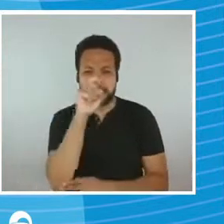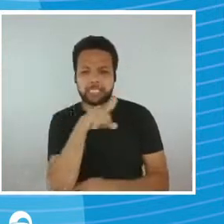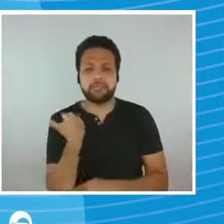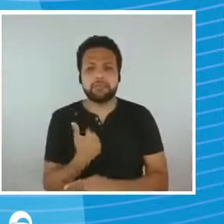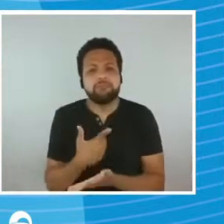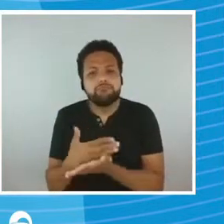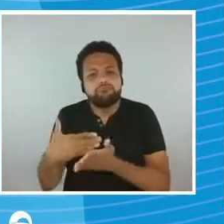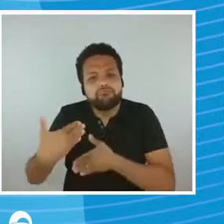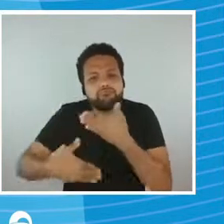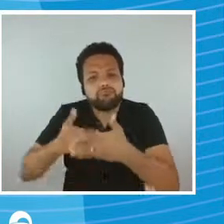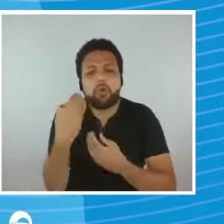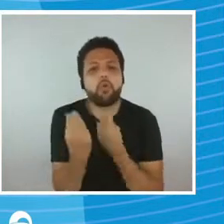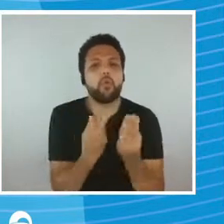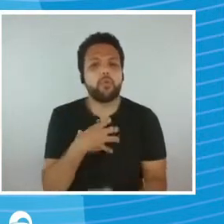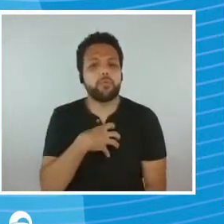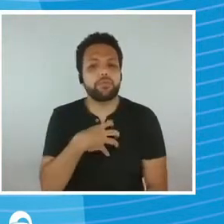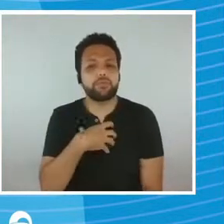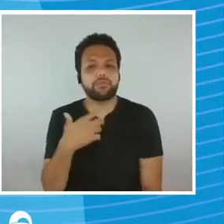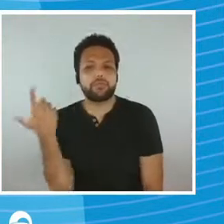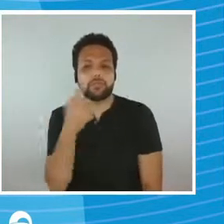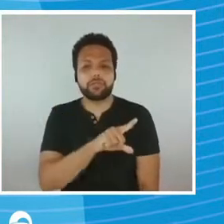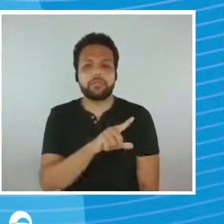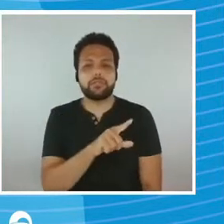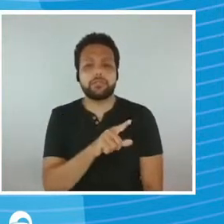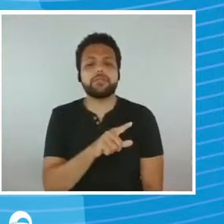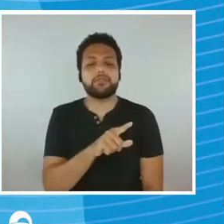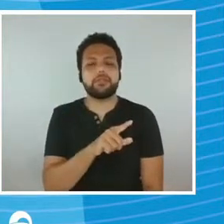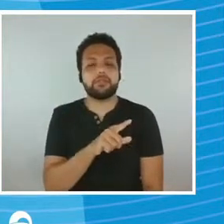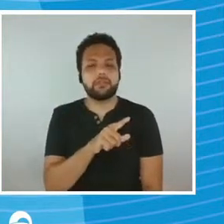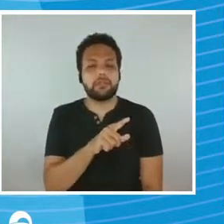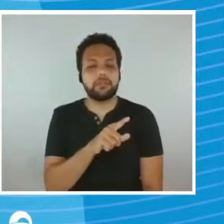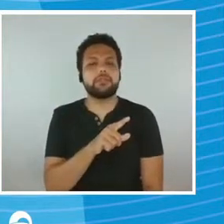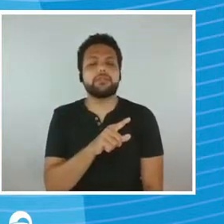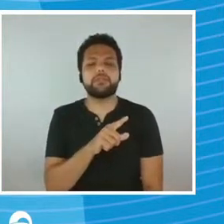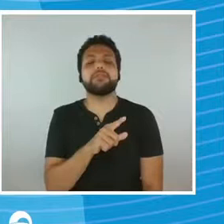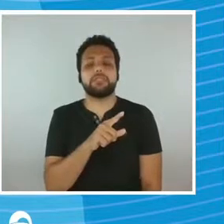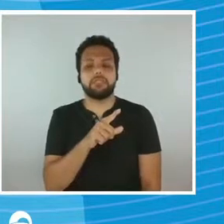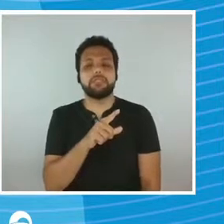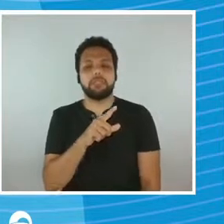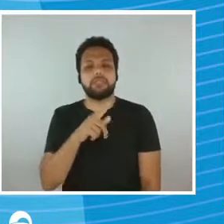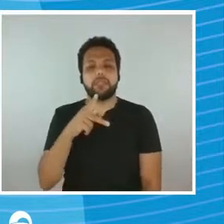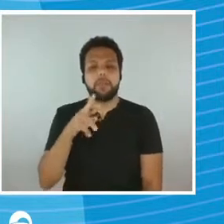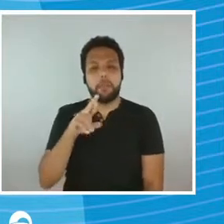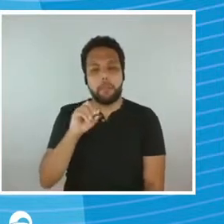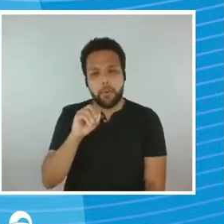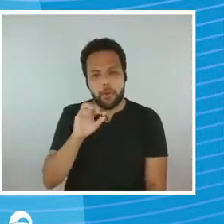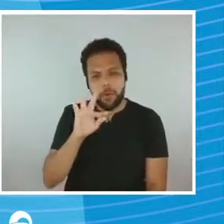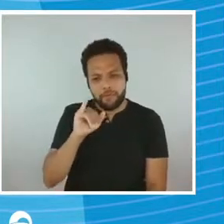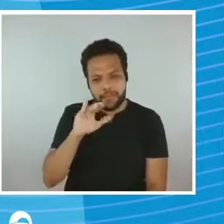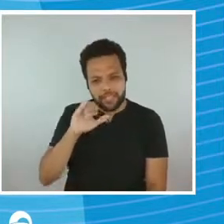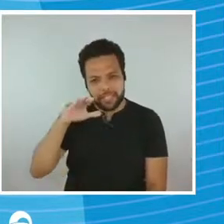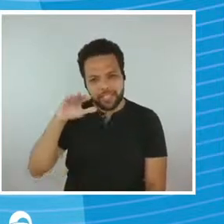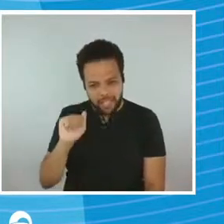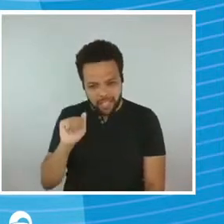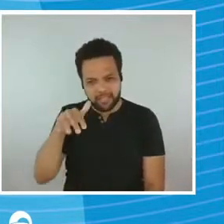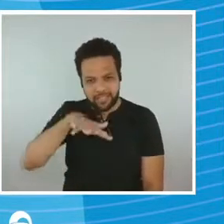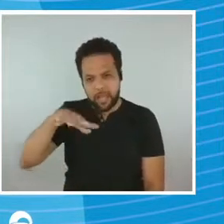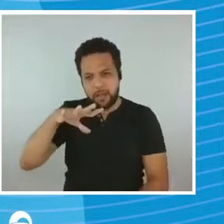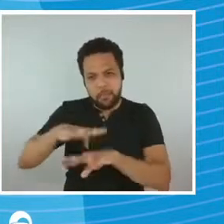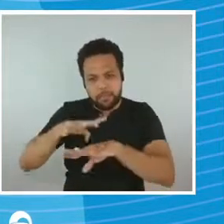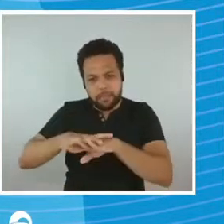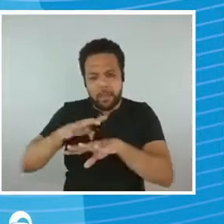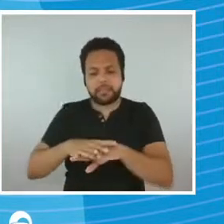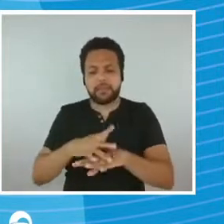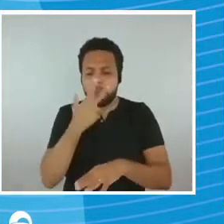de que forma a gente sai dessa definição de proficiência, que é um único número, para uma compreensão mais